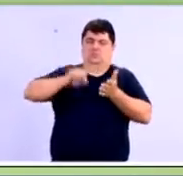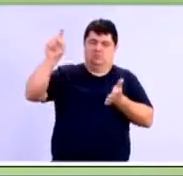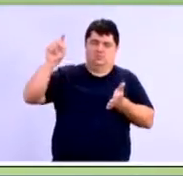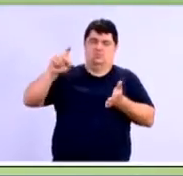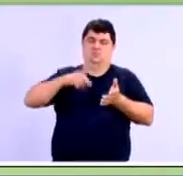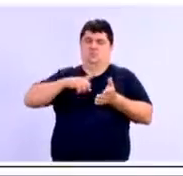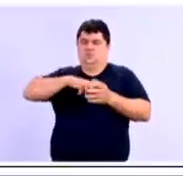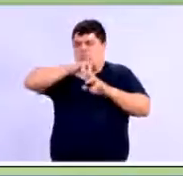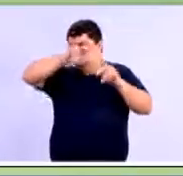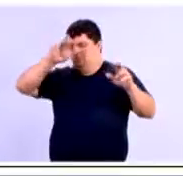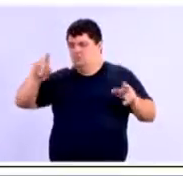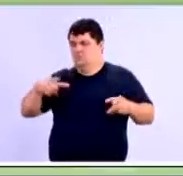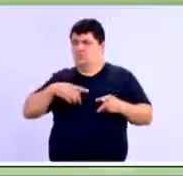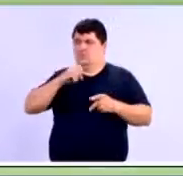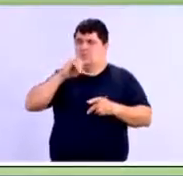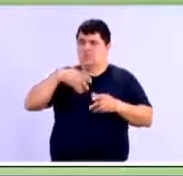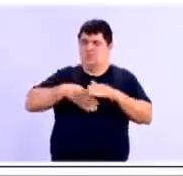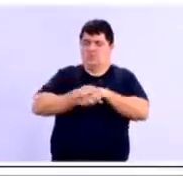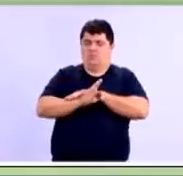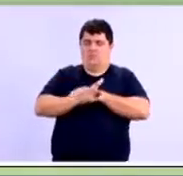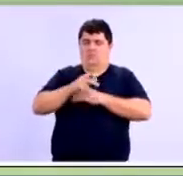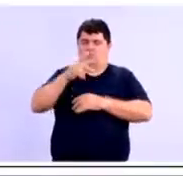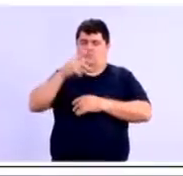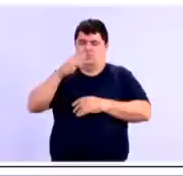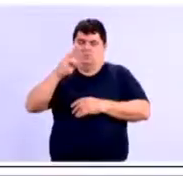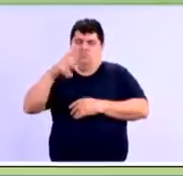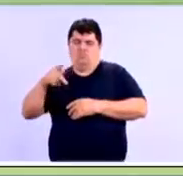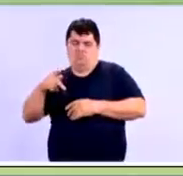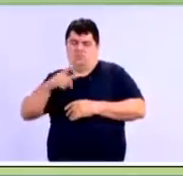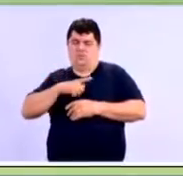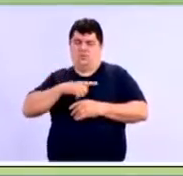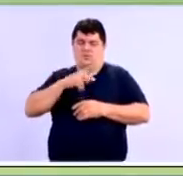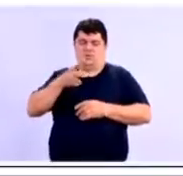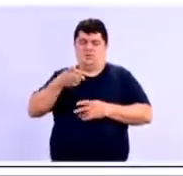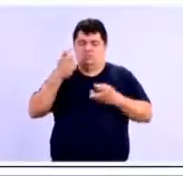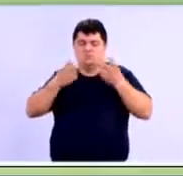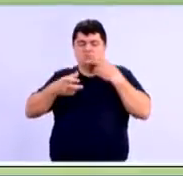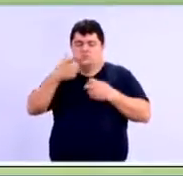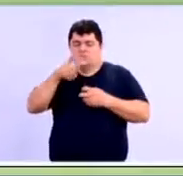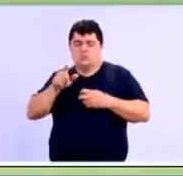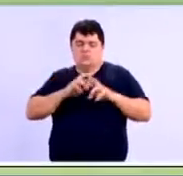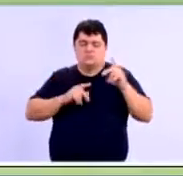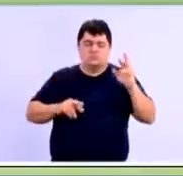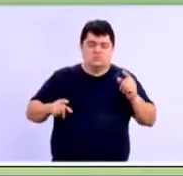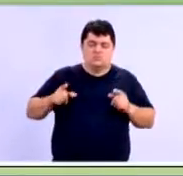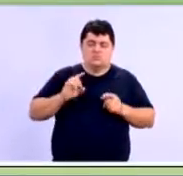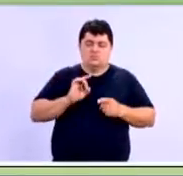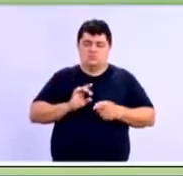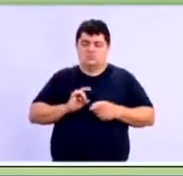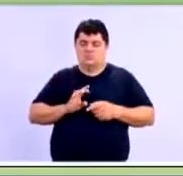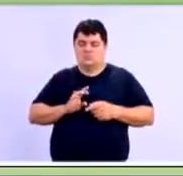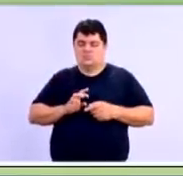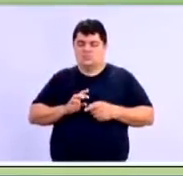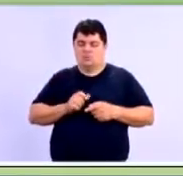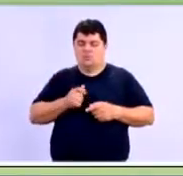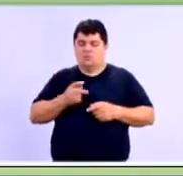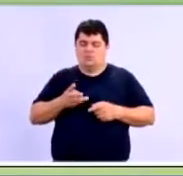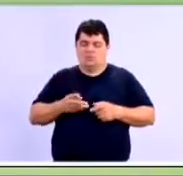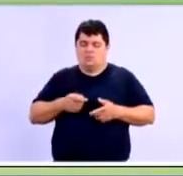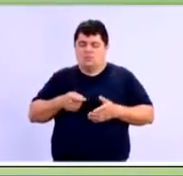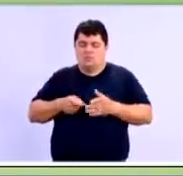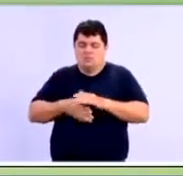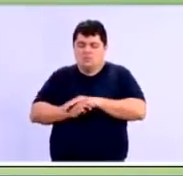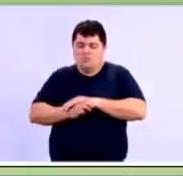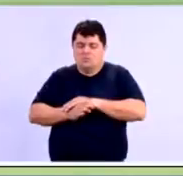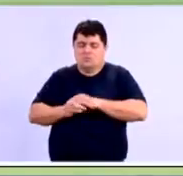gerou. Quando eu vou aqui no patrimônio líquido, eu estou considerando outros fatores. Eu estou considerando que fator? Estou considerando somente o quanto eu investi. O quanto eu investi